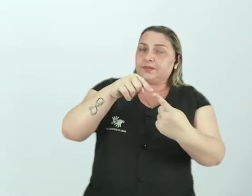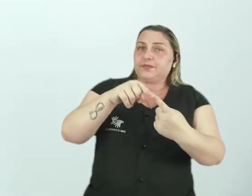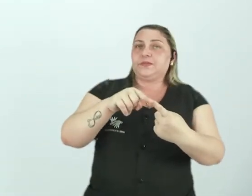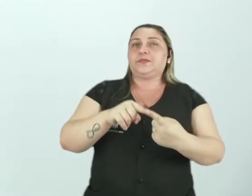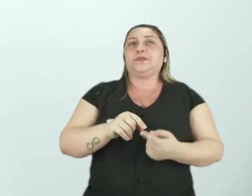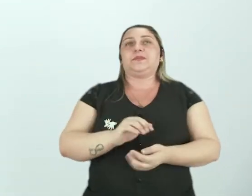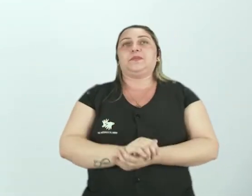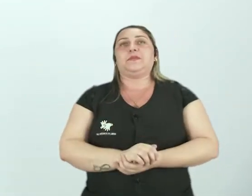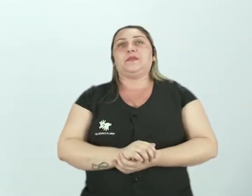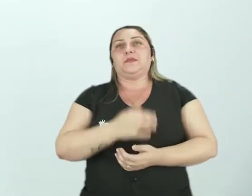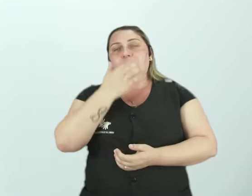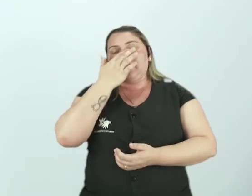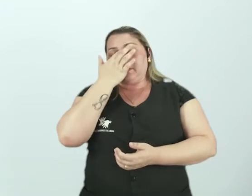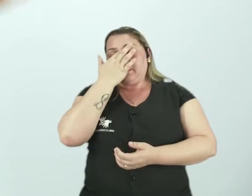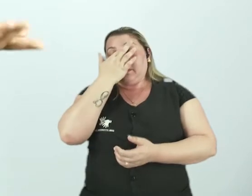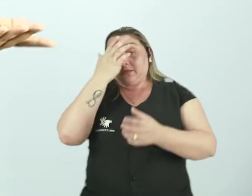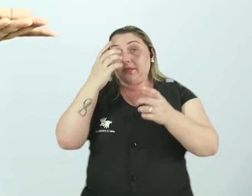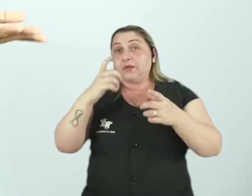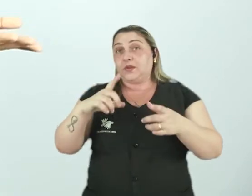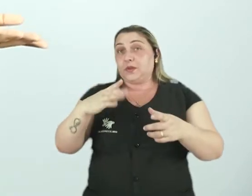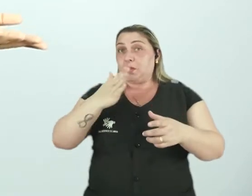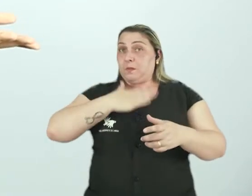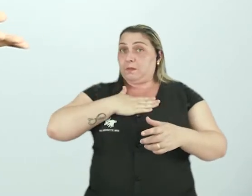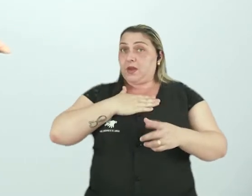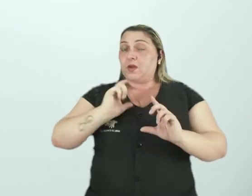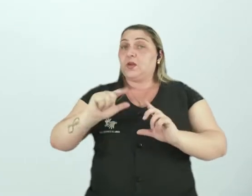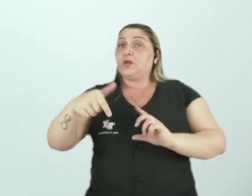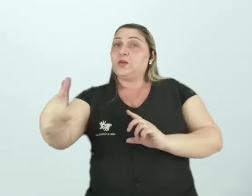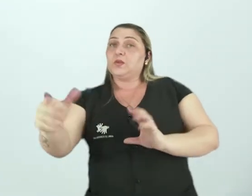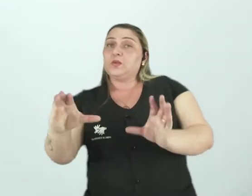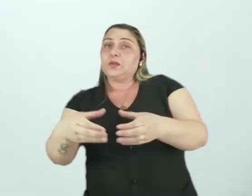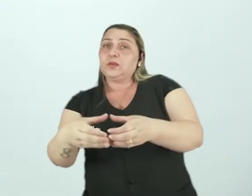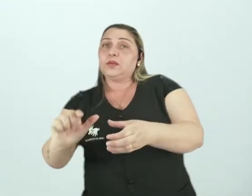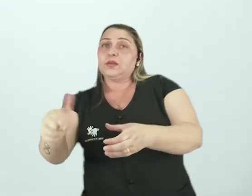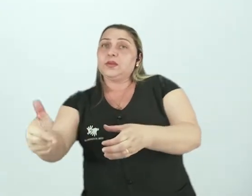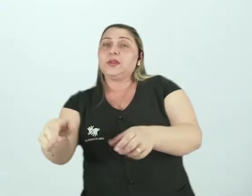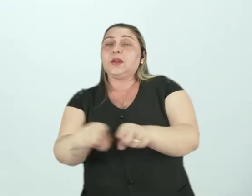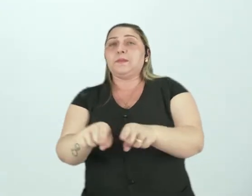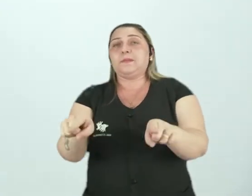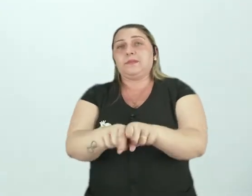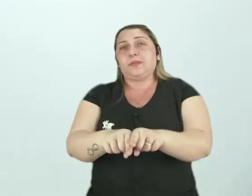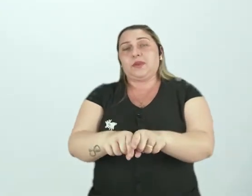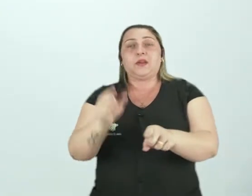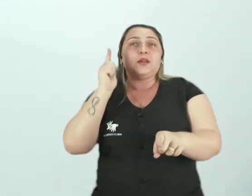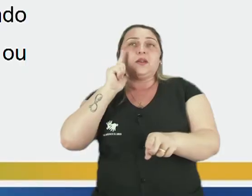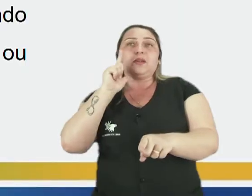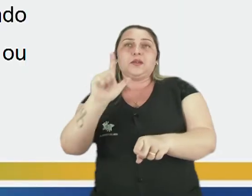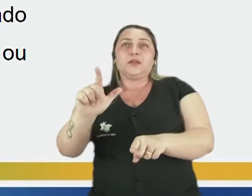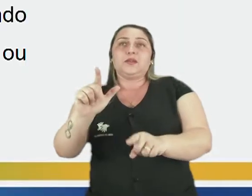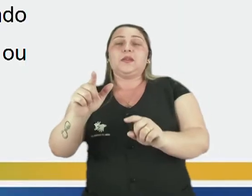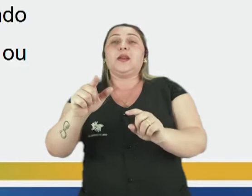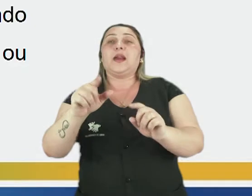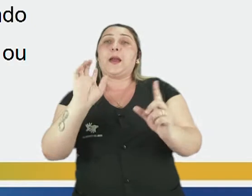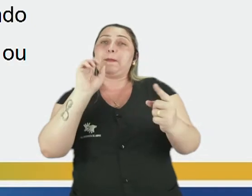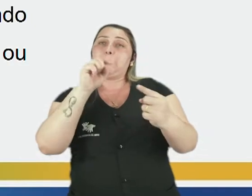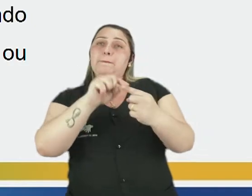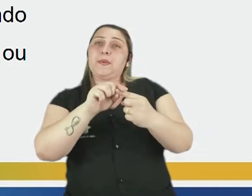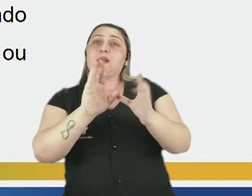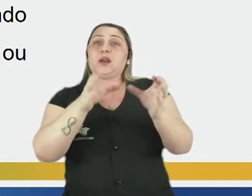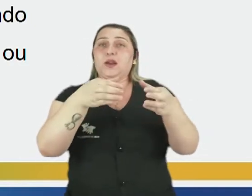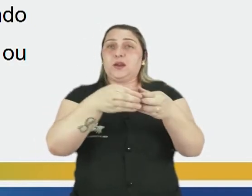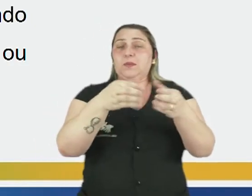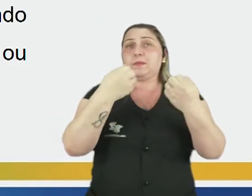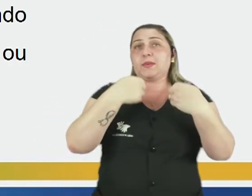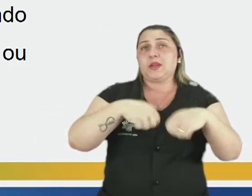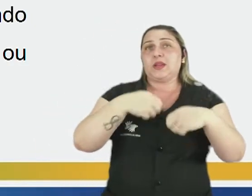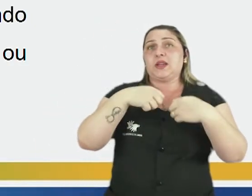e tanto no seu campo quanto no campo adversário. Para atacar a meta do adversário, uma equipe precisa